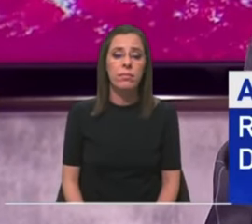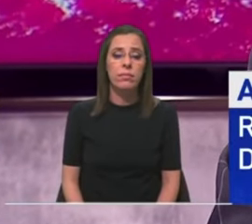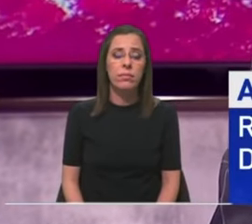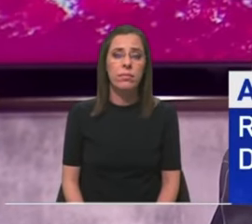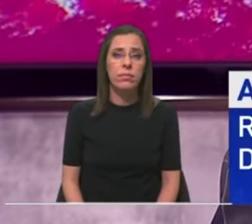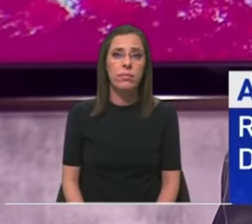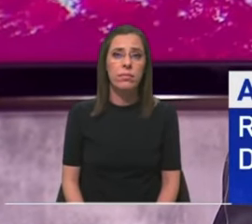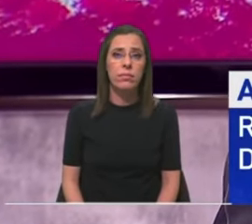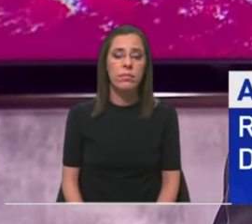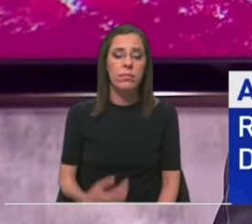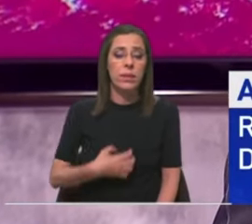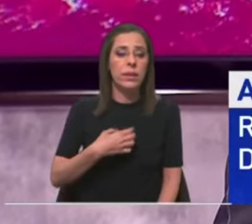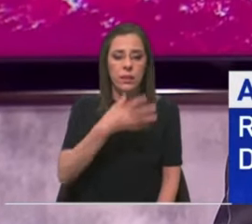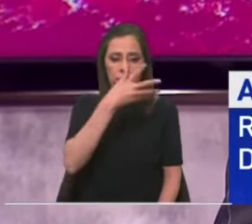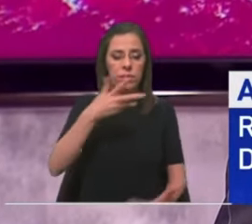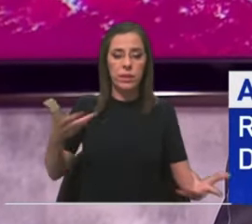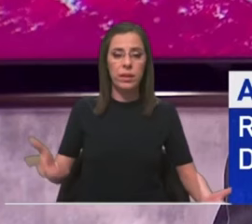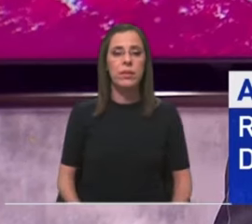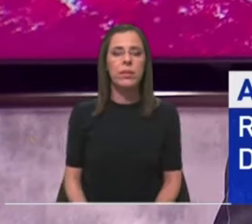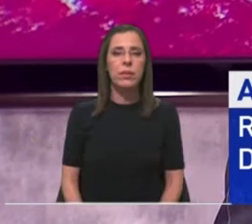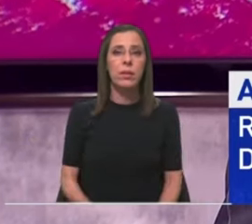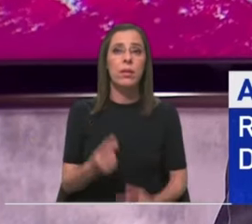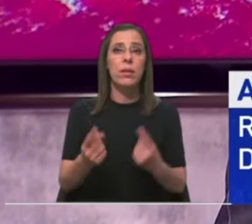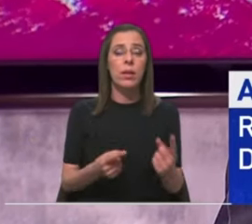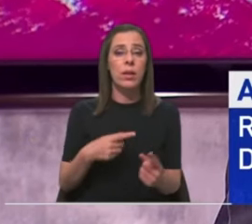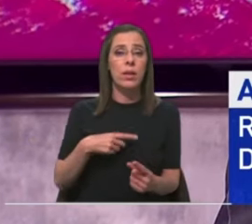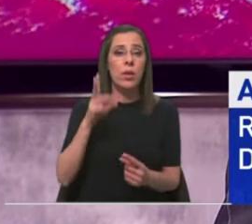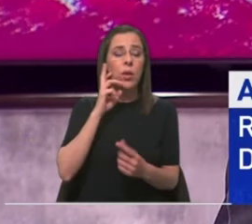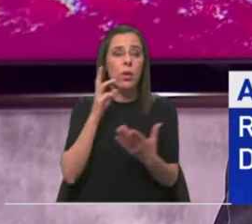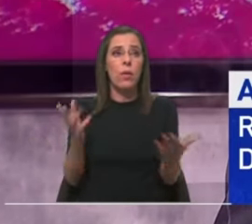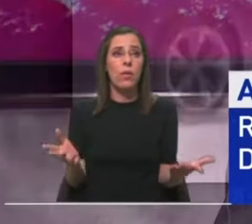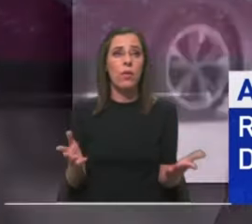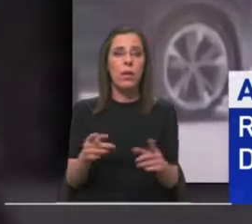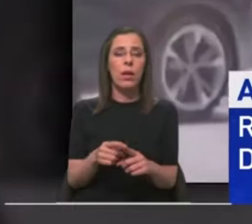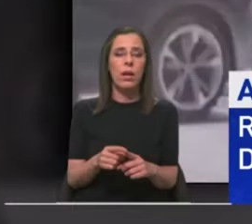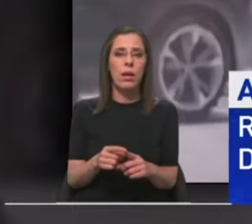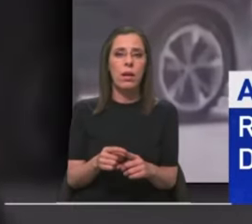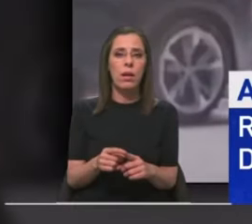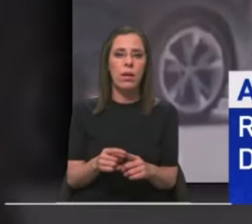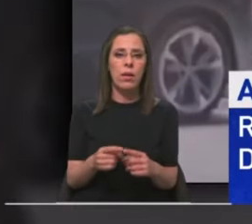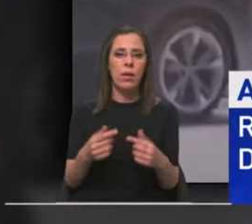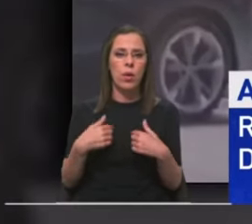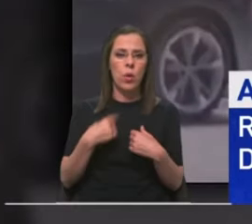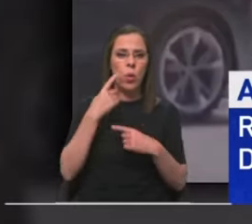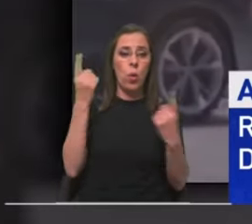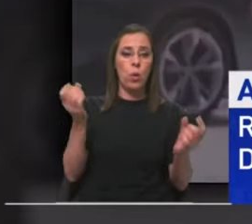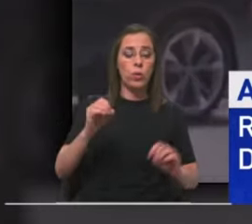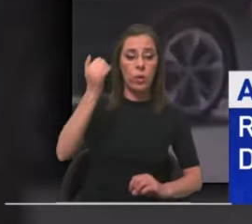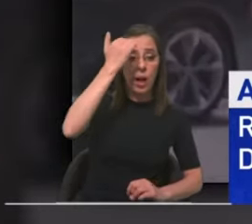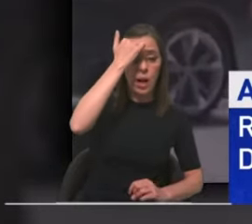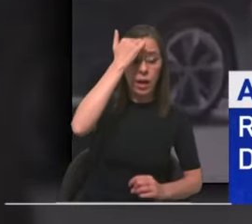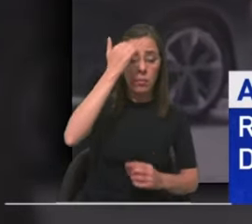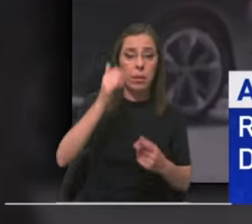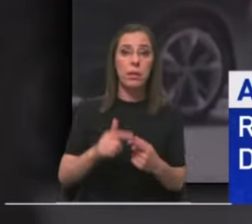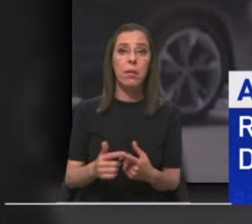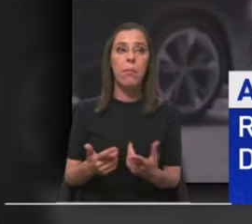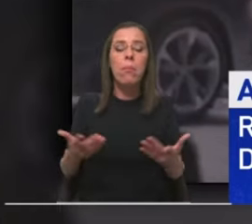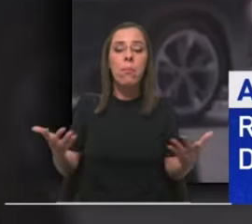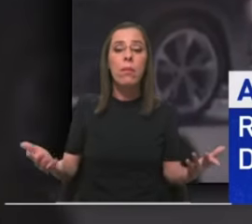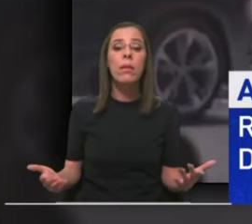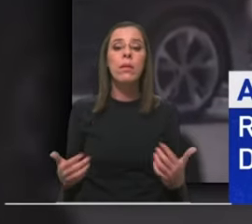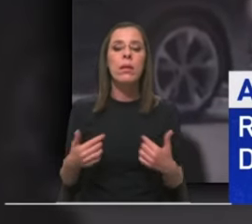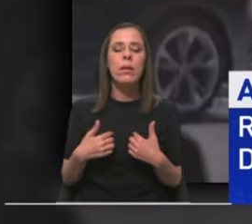não, simplesmente sinto-me triste por algumas partes que eu ouvi, desde as quais que não mostrei arrependimento, onde